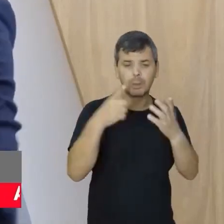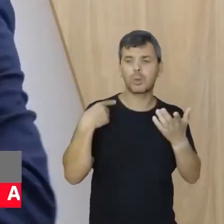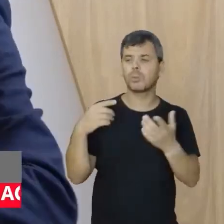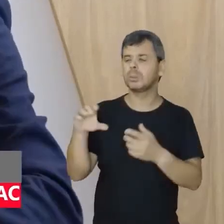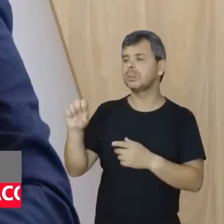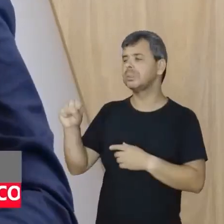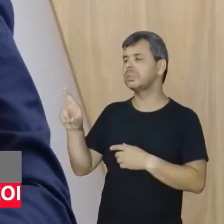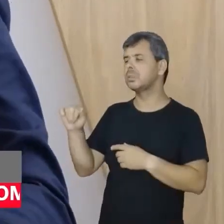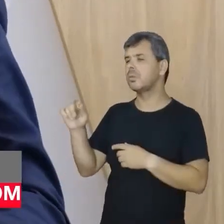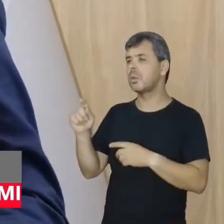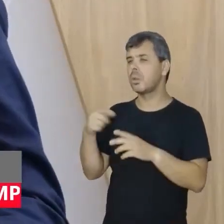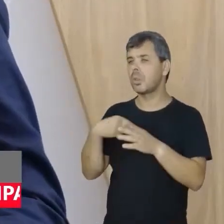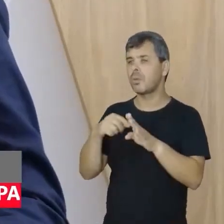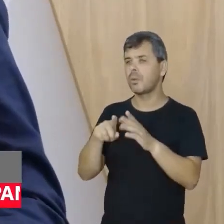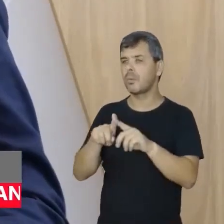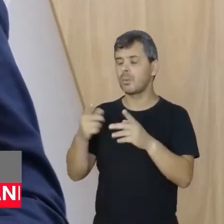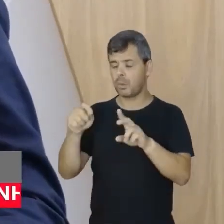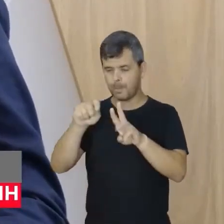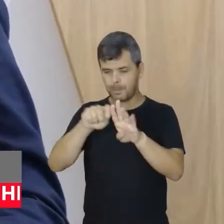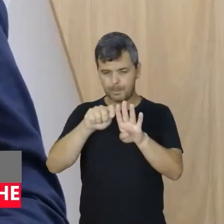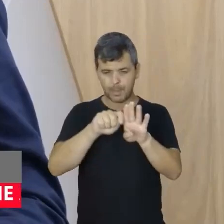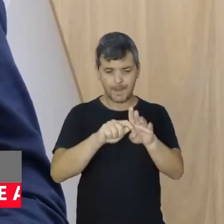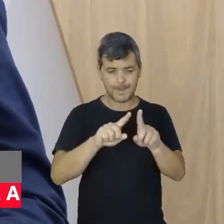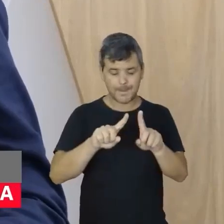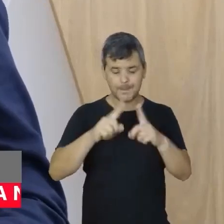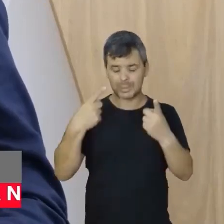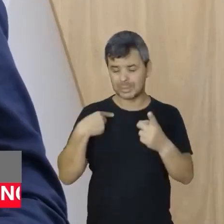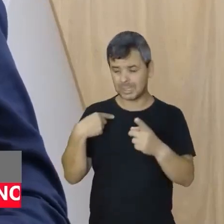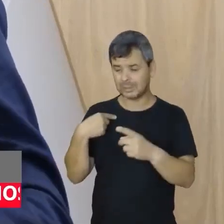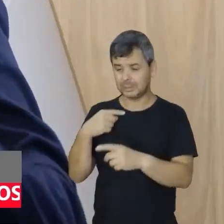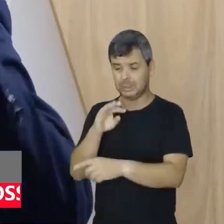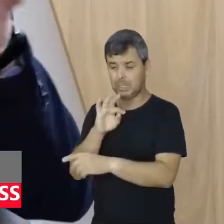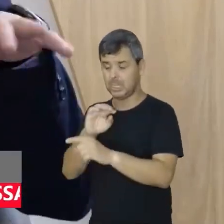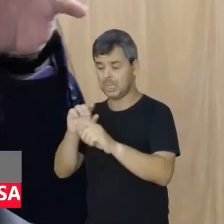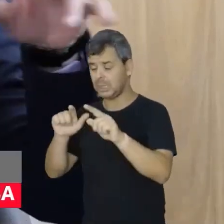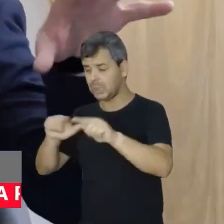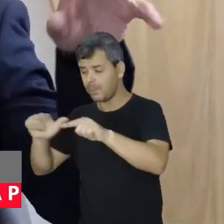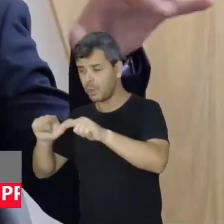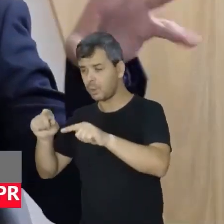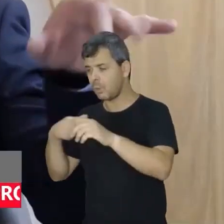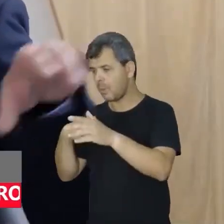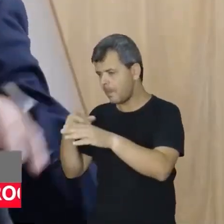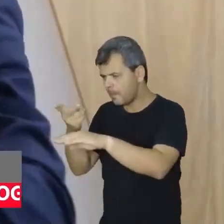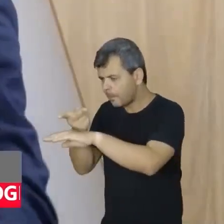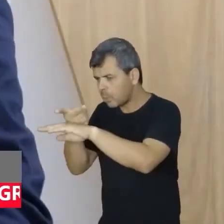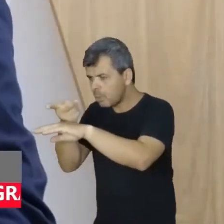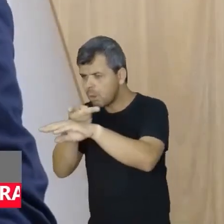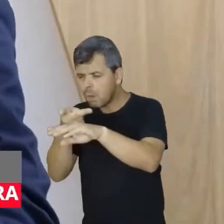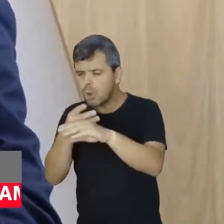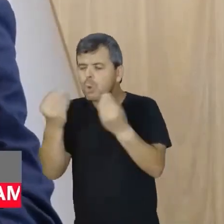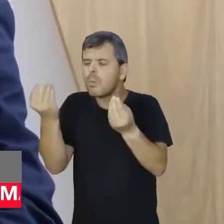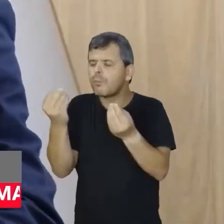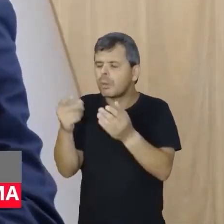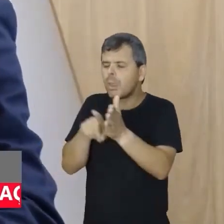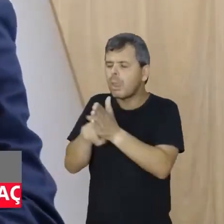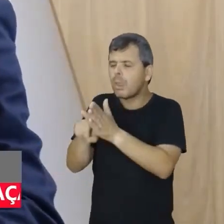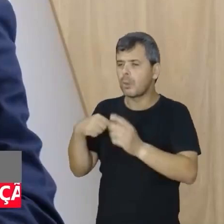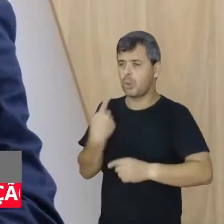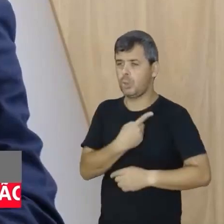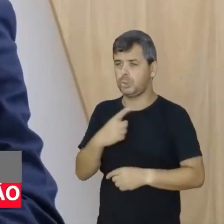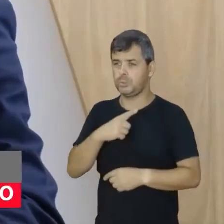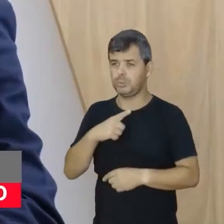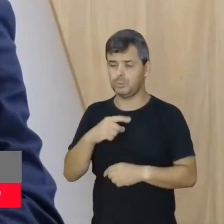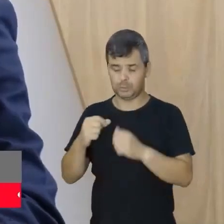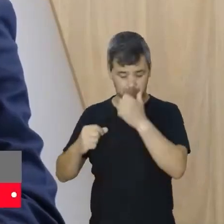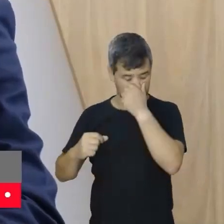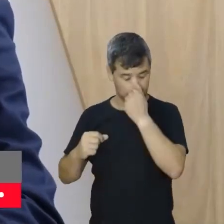safra. Todo mês a gente coloca a campo mais de 100 técnicos da Conab e vão coletar informações, como vai ser a safra. E nós